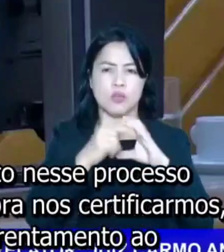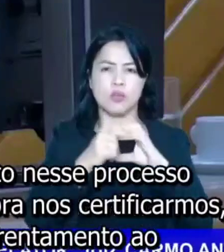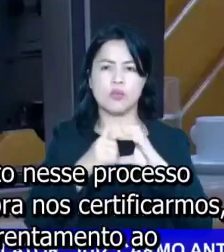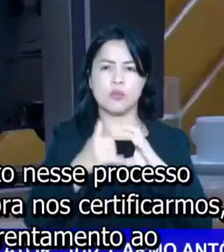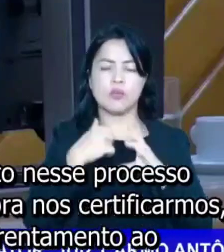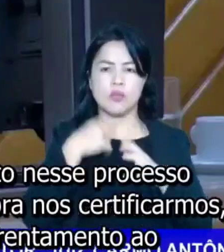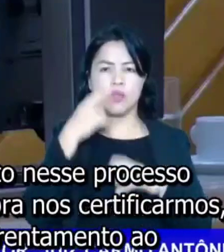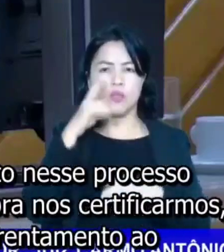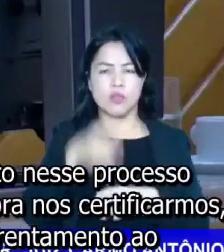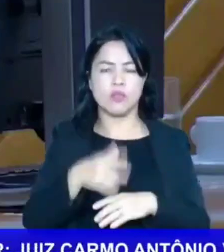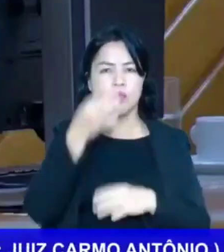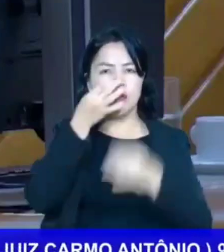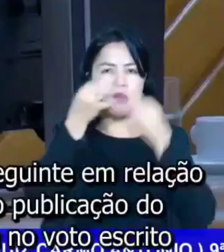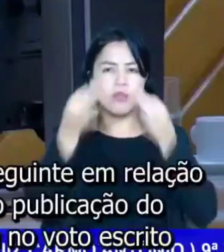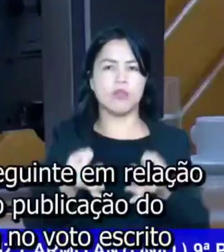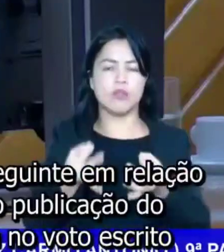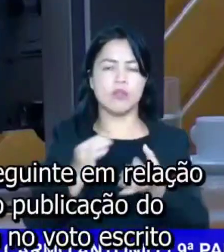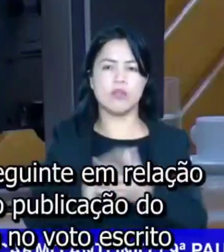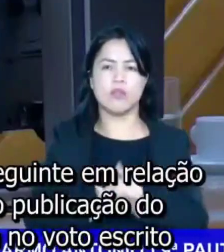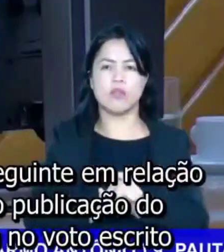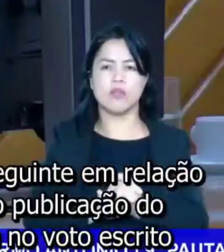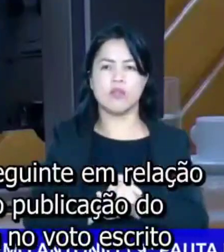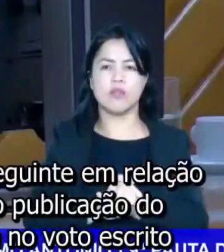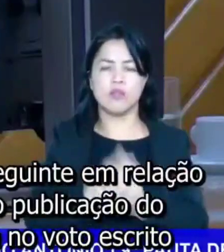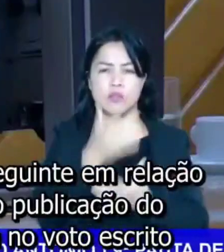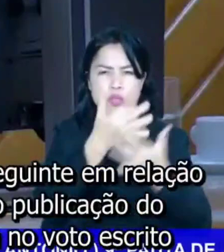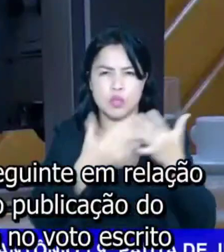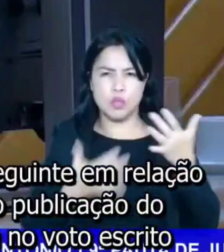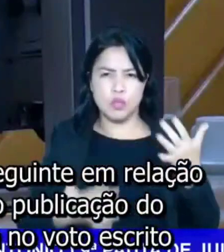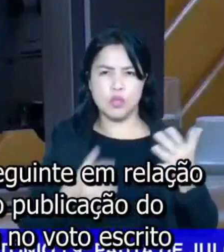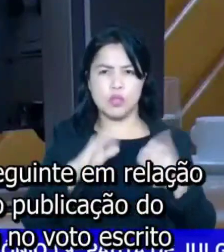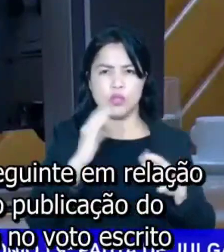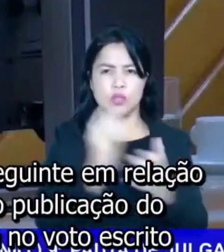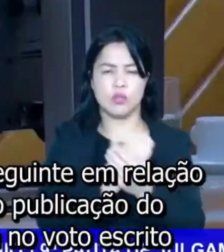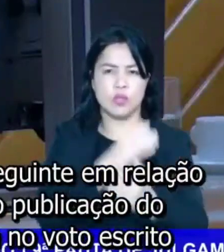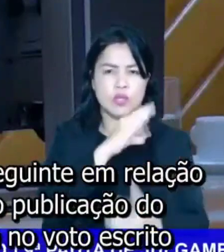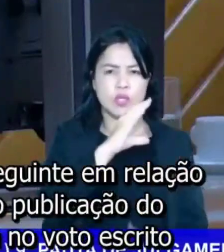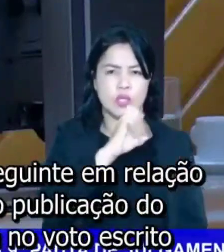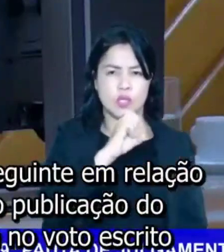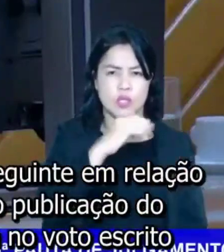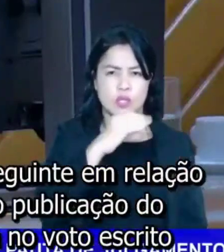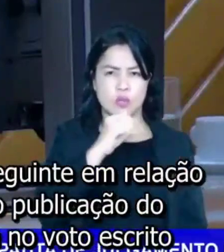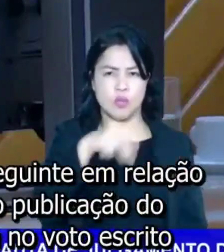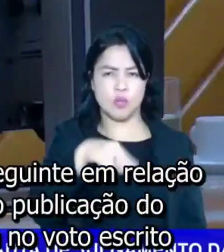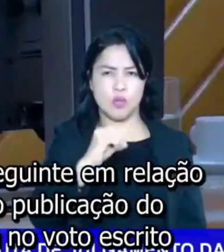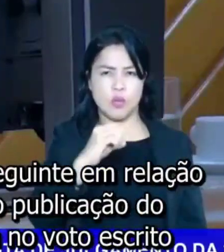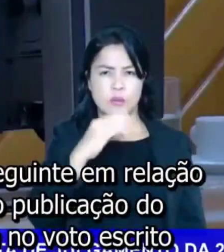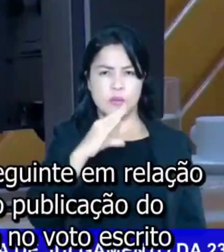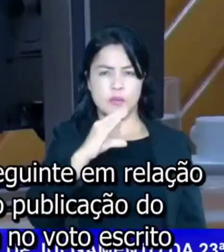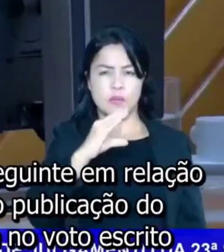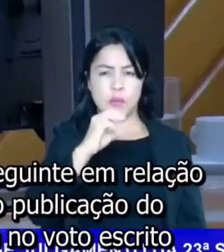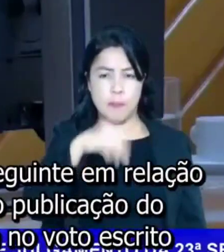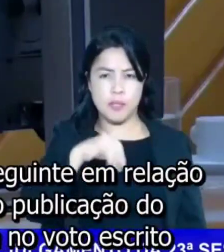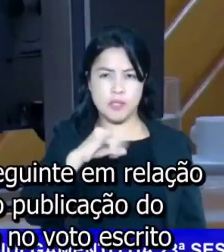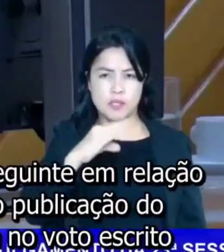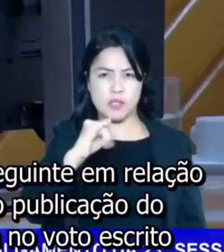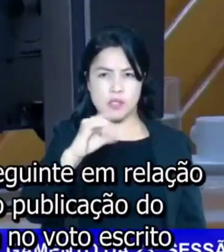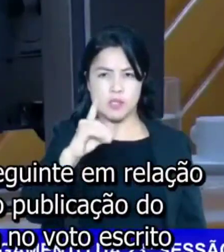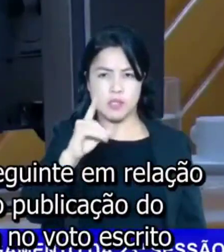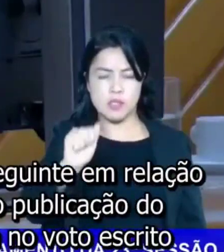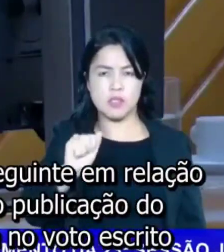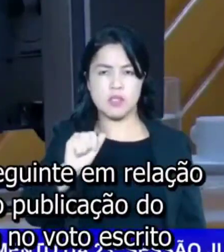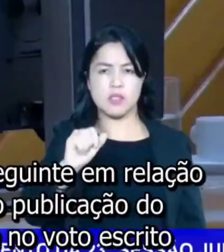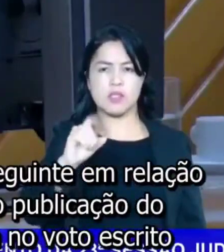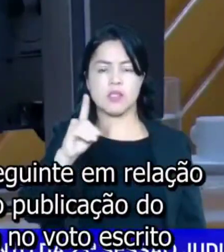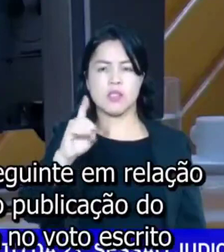o expresso enfrentamento ao tema nesse processo da economicidade e no processo seguinte em relação à preclusão.